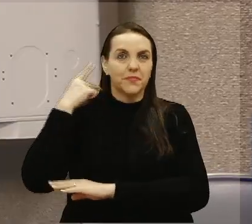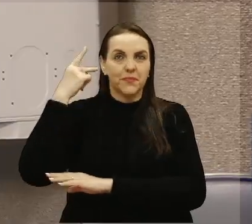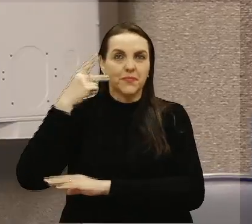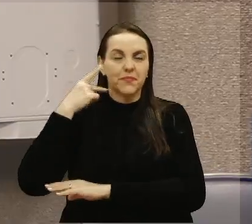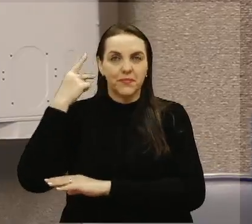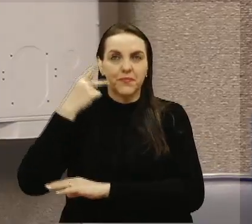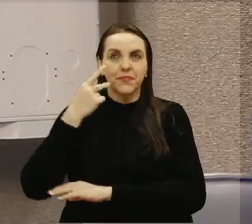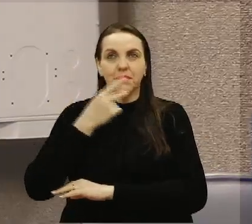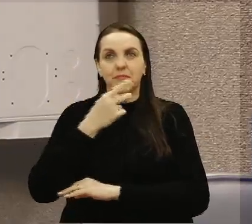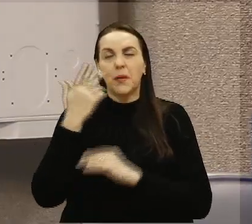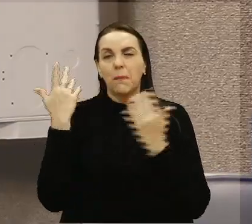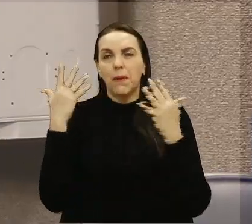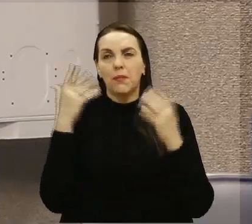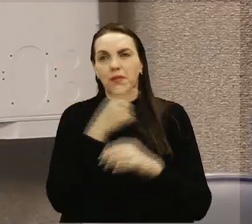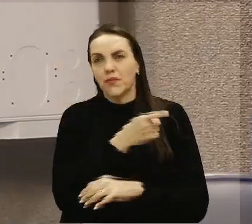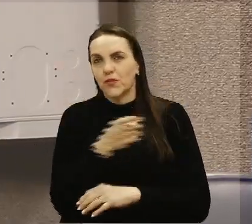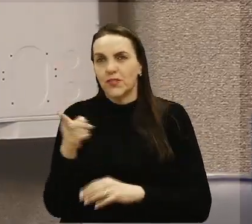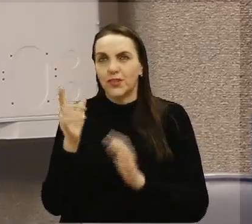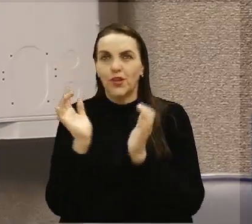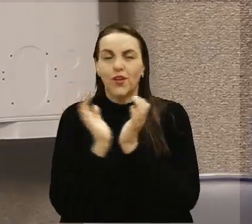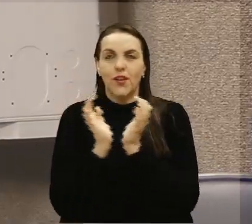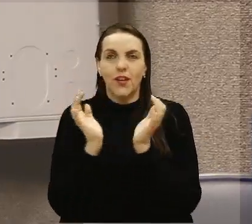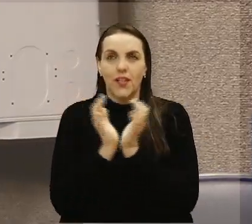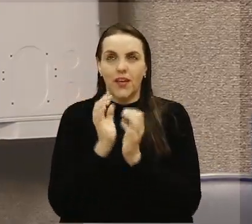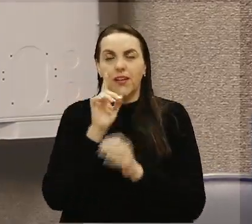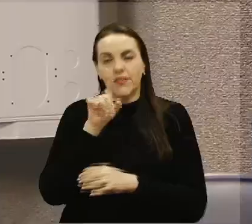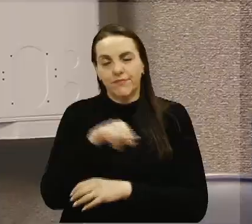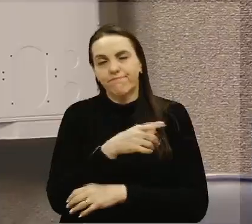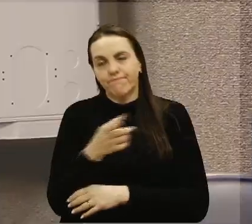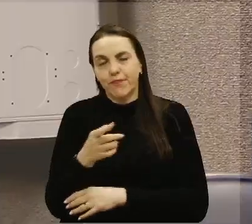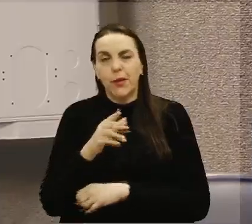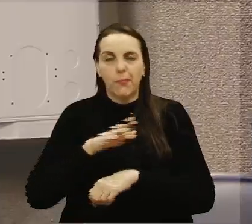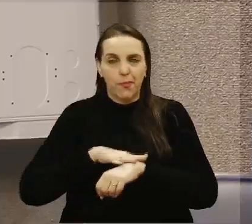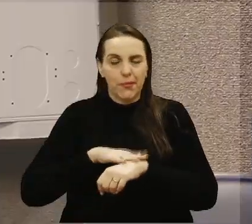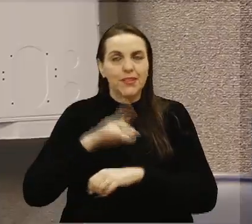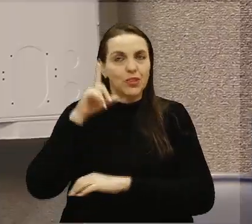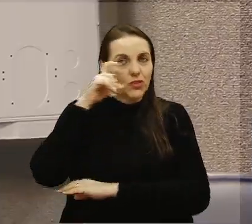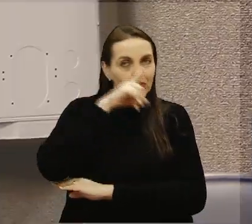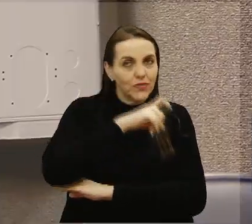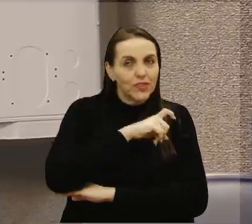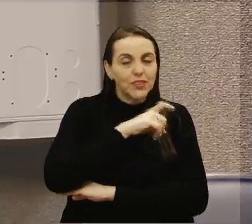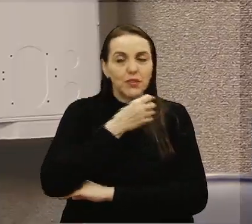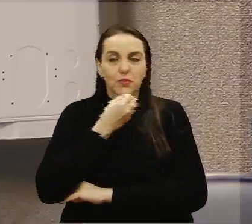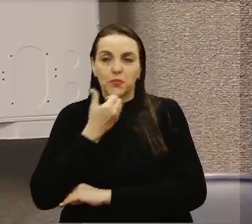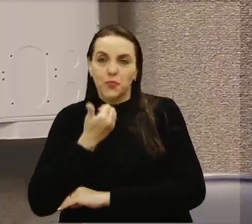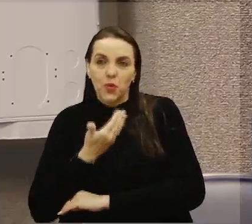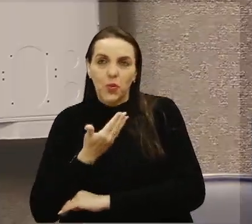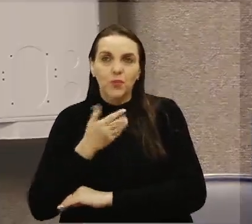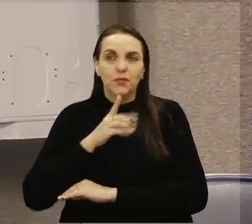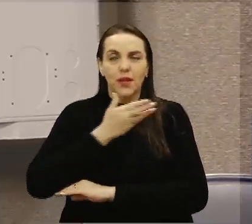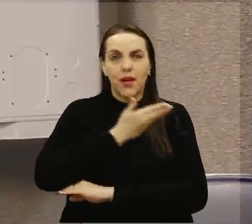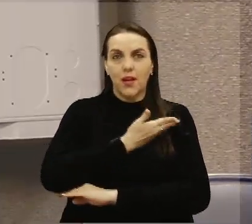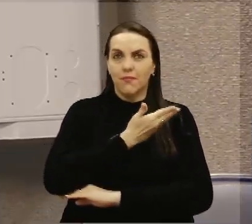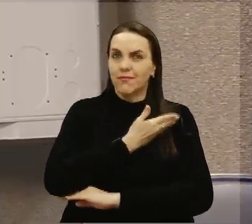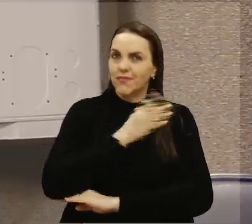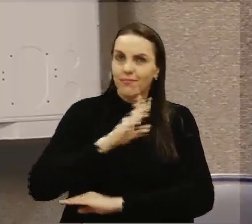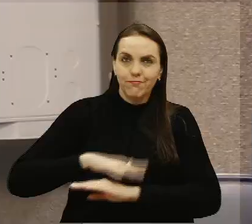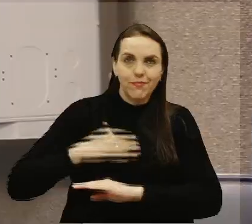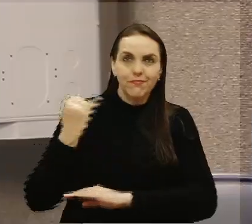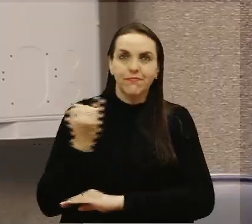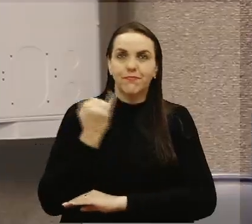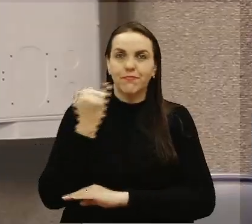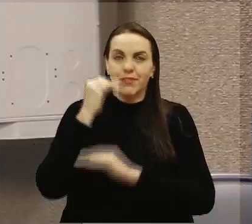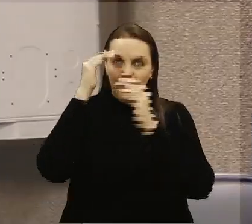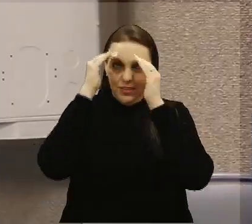vocês, colegas vereadores. A gente passa aqui por momentos difíceis, momentos bons, mas a amizade é o que vale, o respeito.